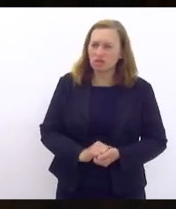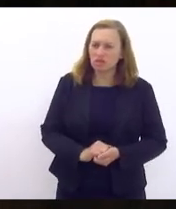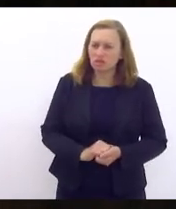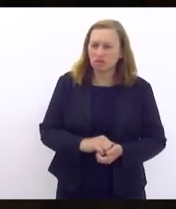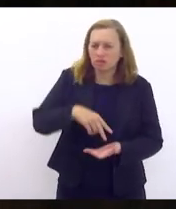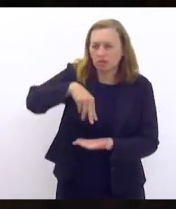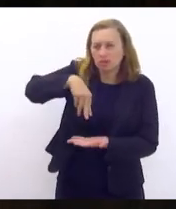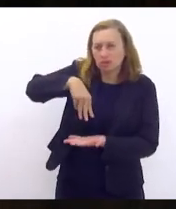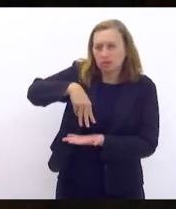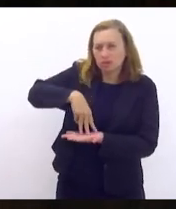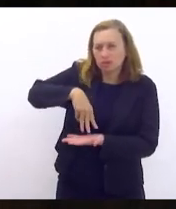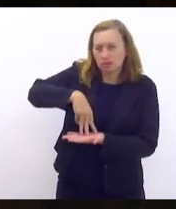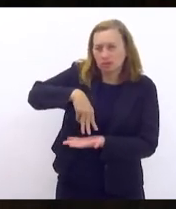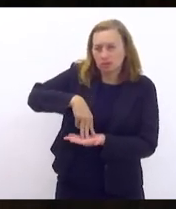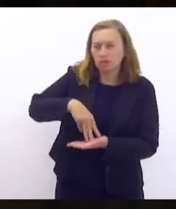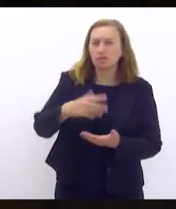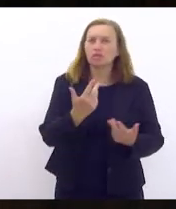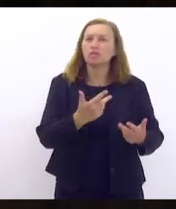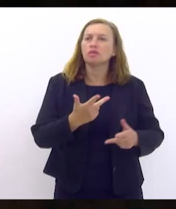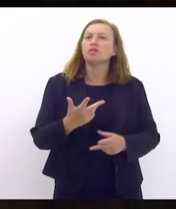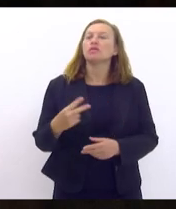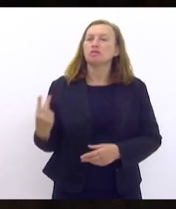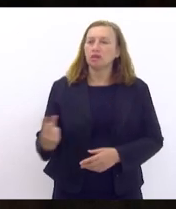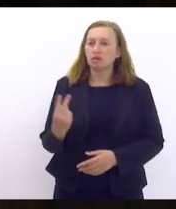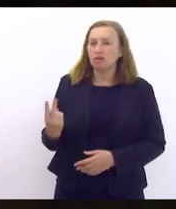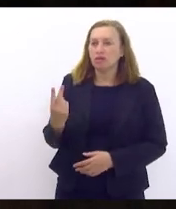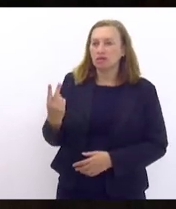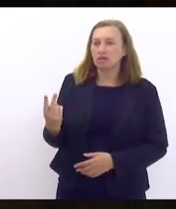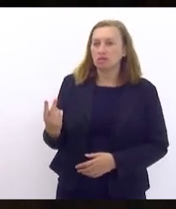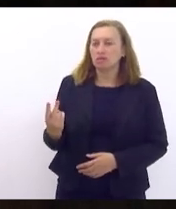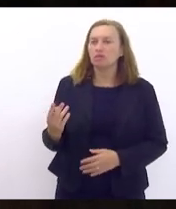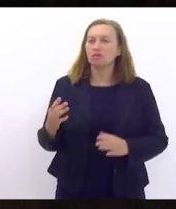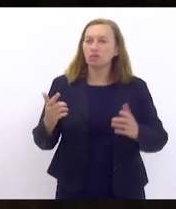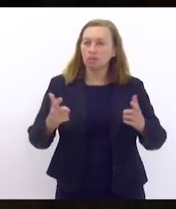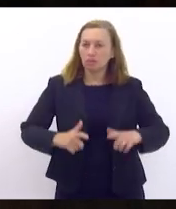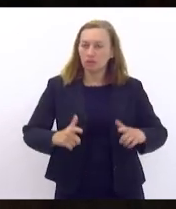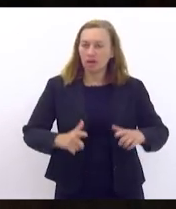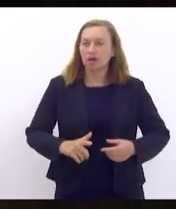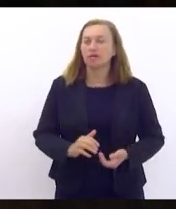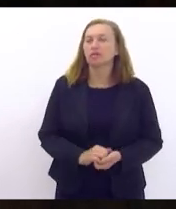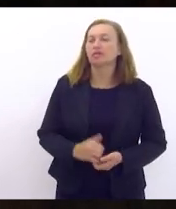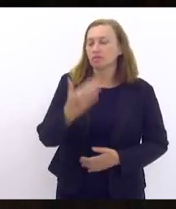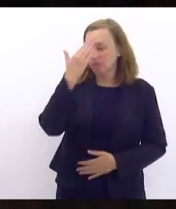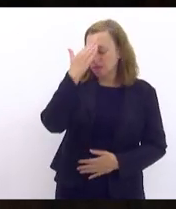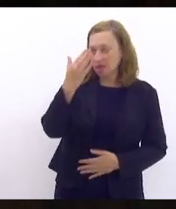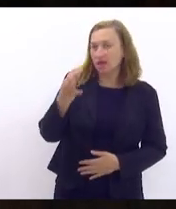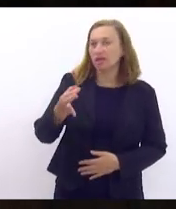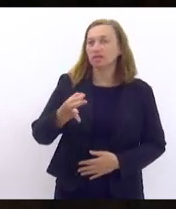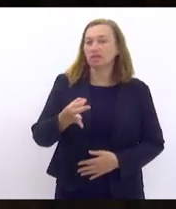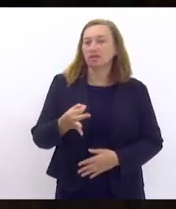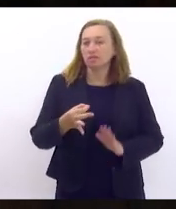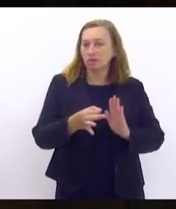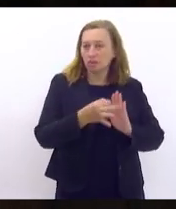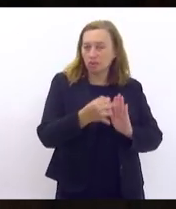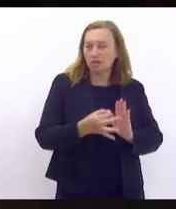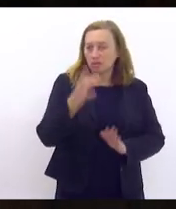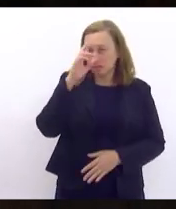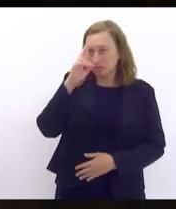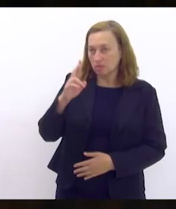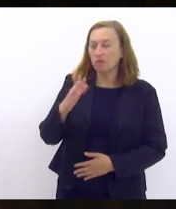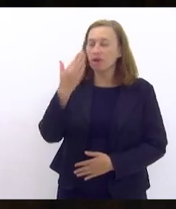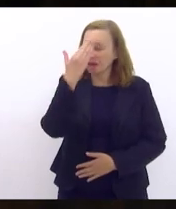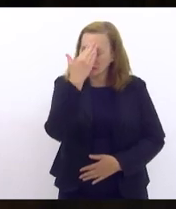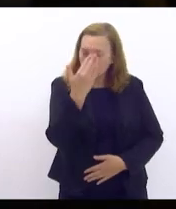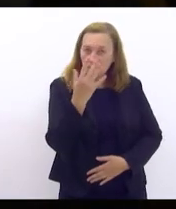centralização valoriza o morador e valoriza o bairro Obrigado pelo depoimento de vossa excelência Eu